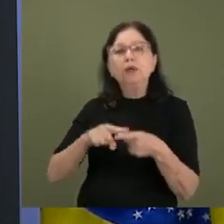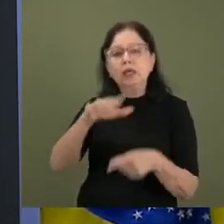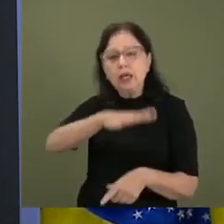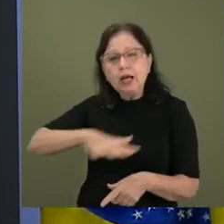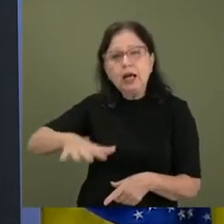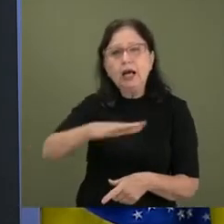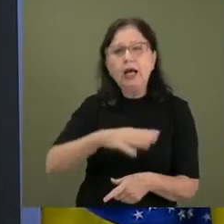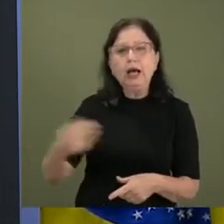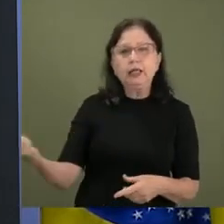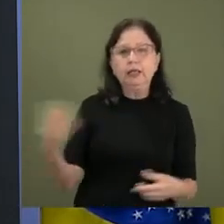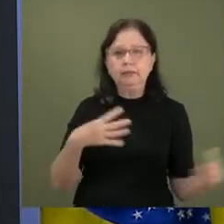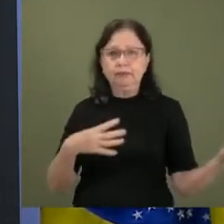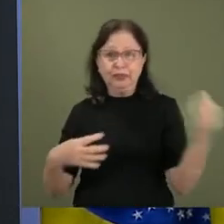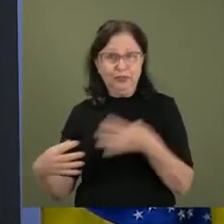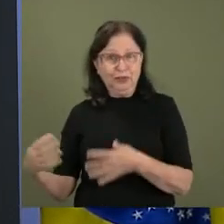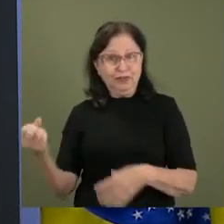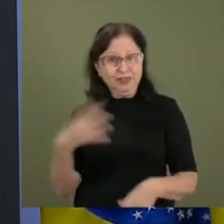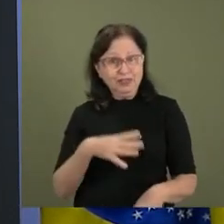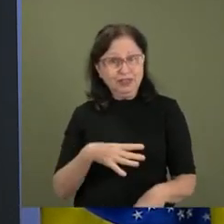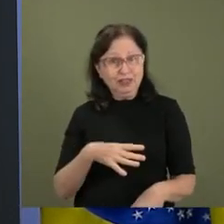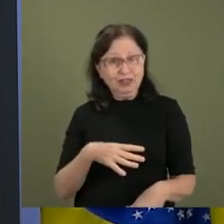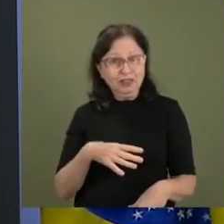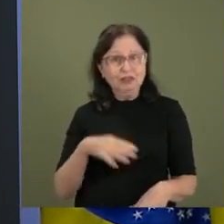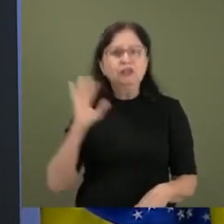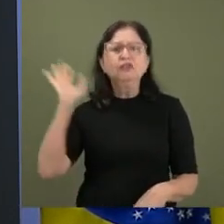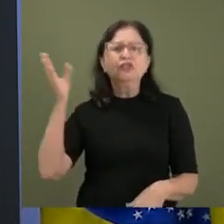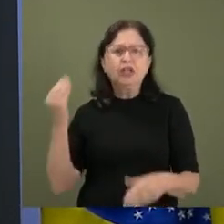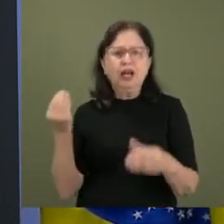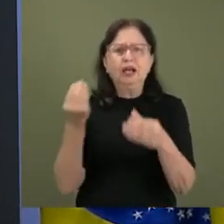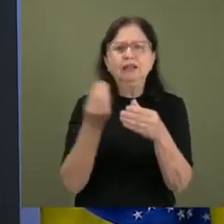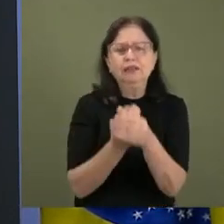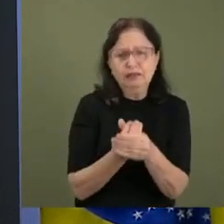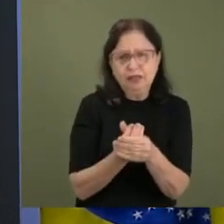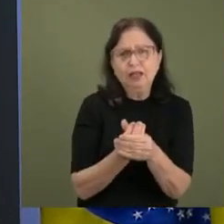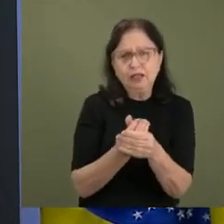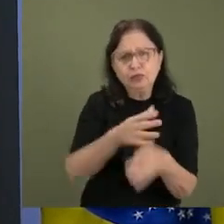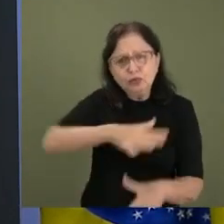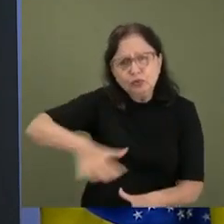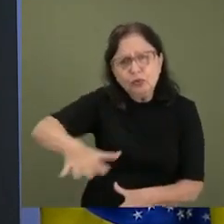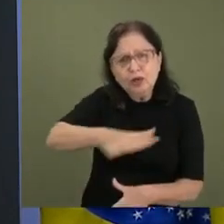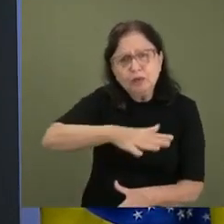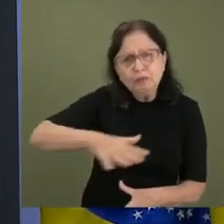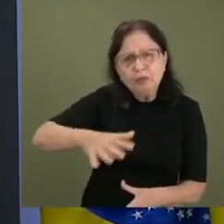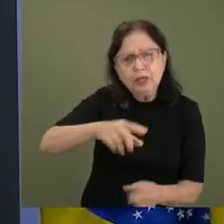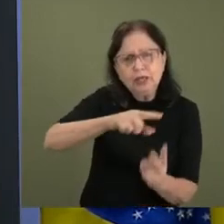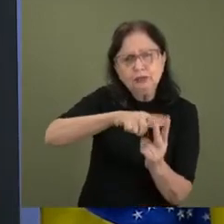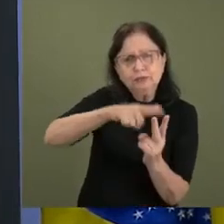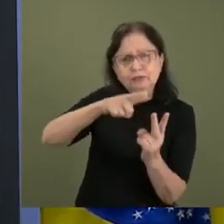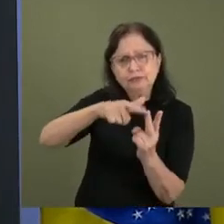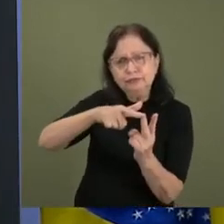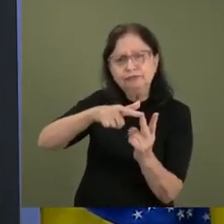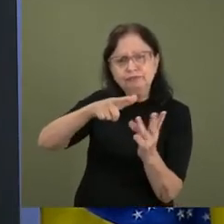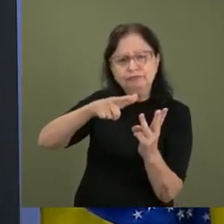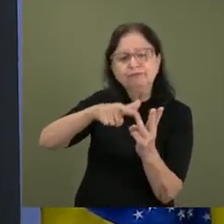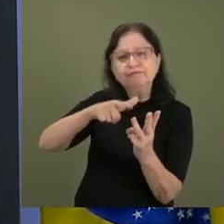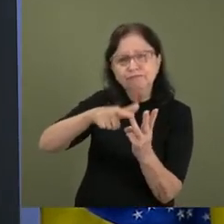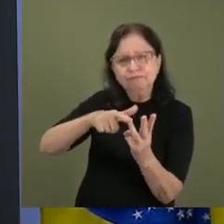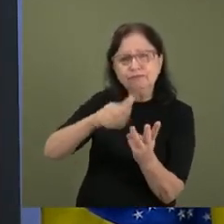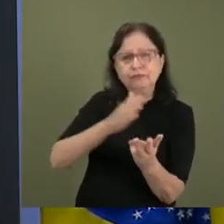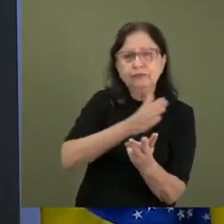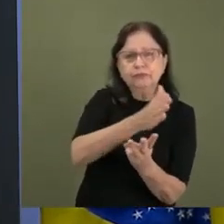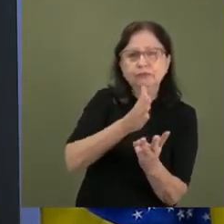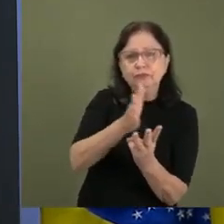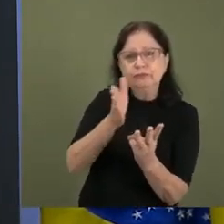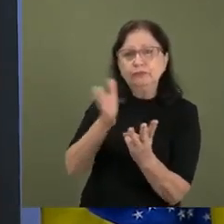essa multiplicidade estamos dentro desse ambiente da tripla hélice que funciona no mundo inteiro com inovação acontecendo a partir da relação